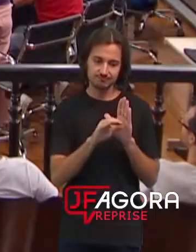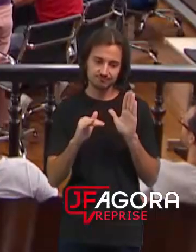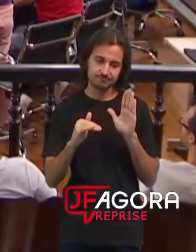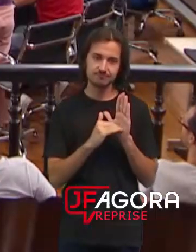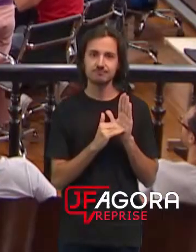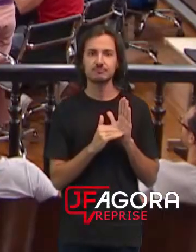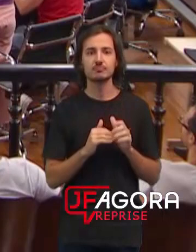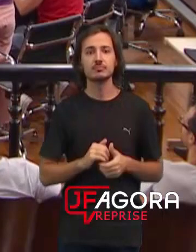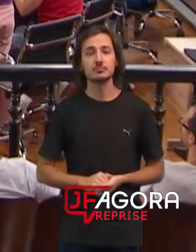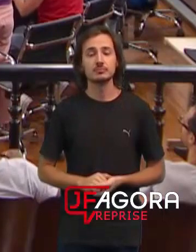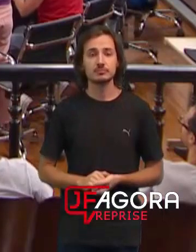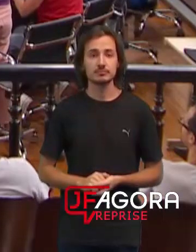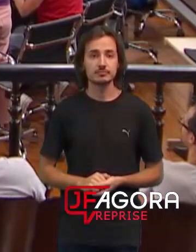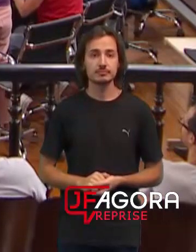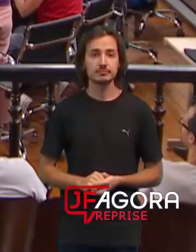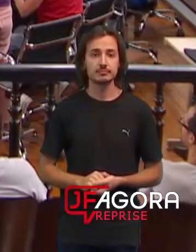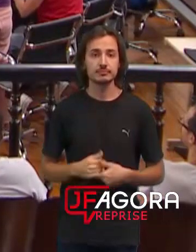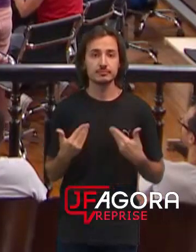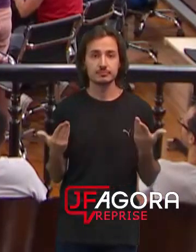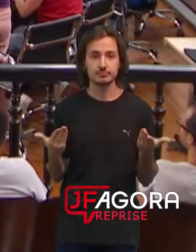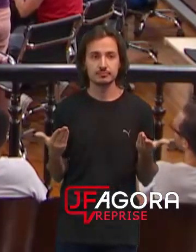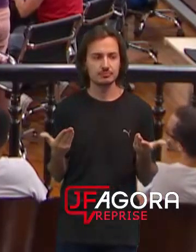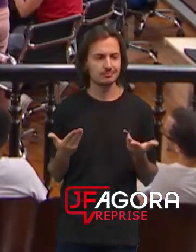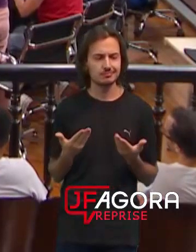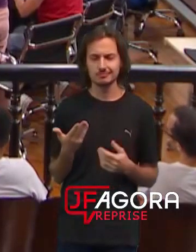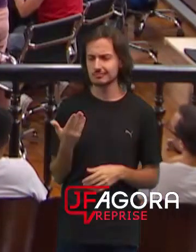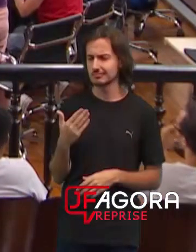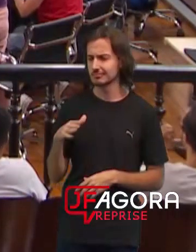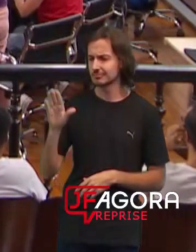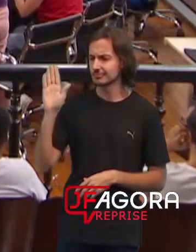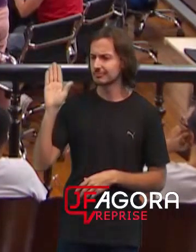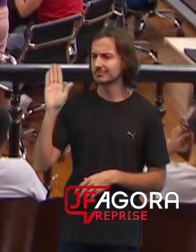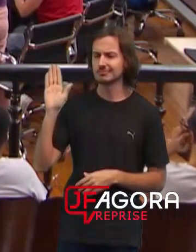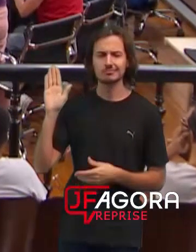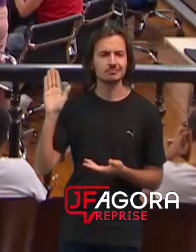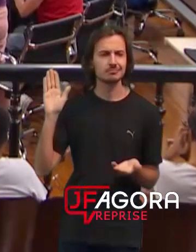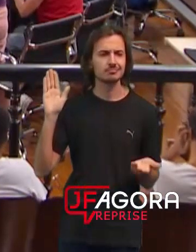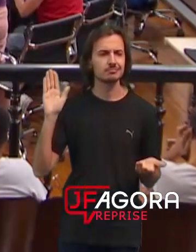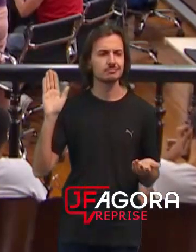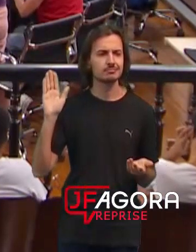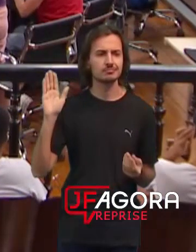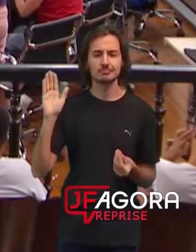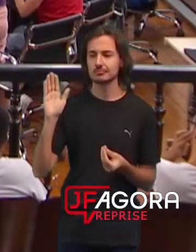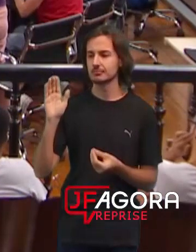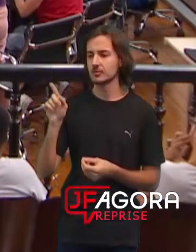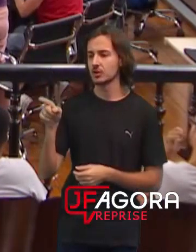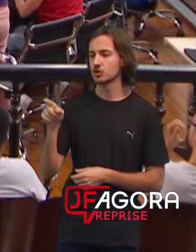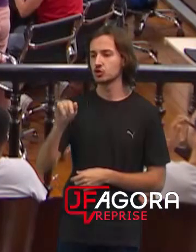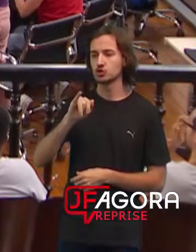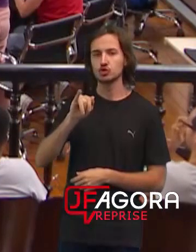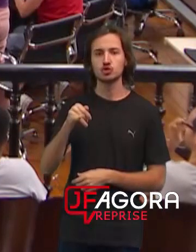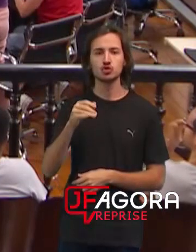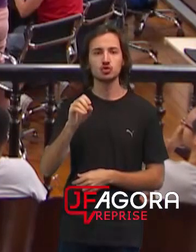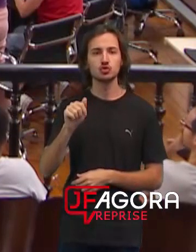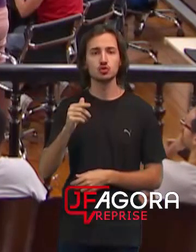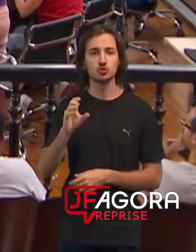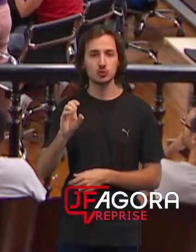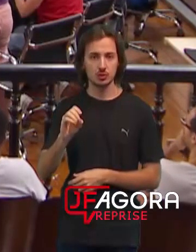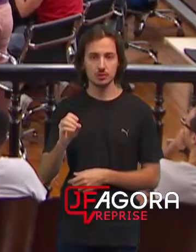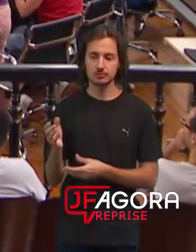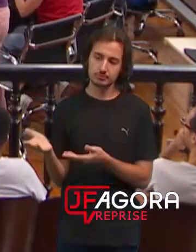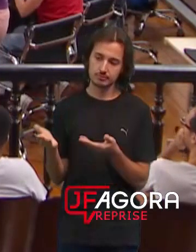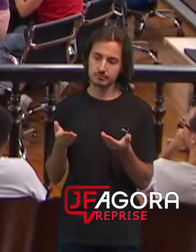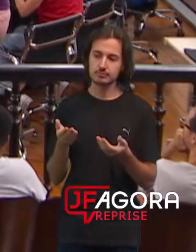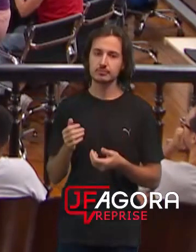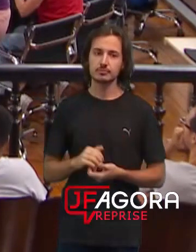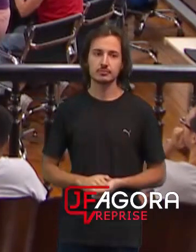vereador Juraci, pela ordem, eu não sei aí como é que eu posso... Vereador João Wagner Antoniel, obrigado, vereador Laís. Pela